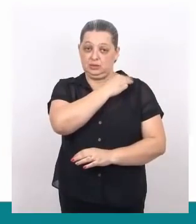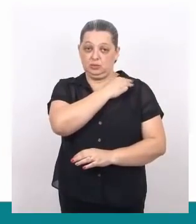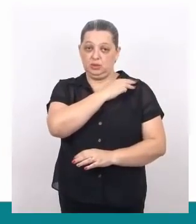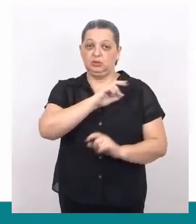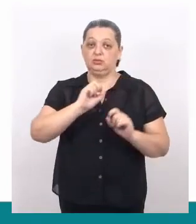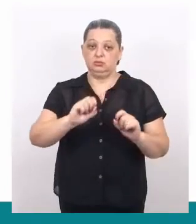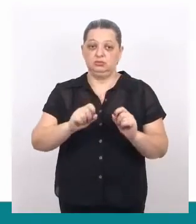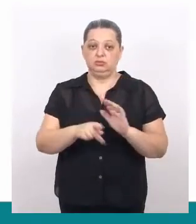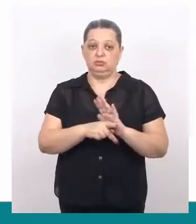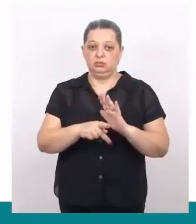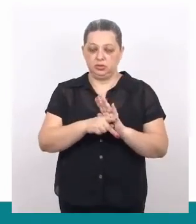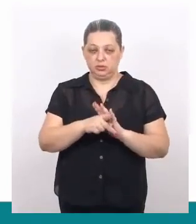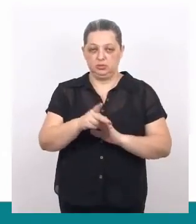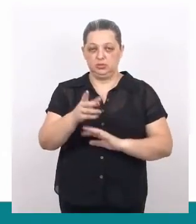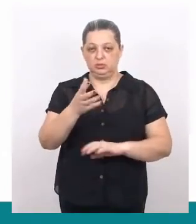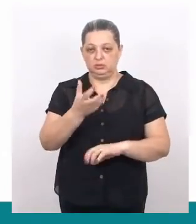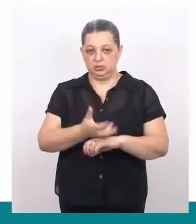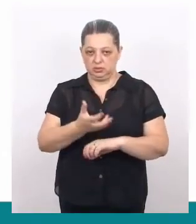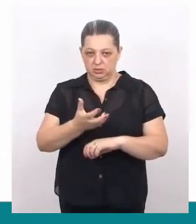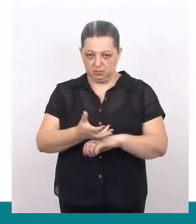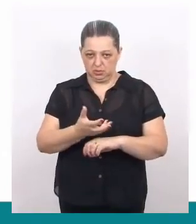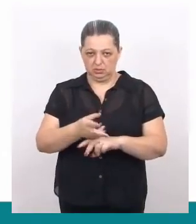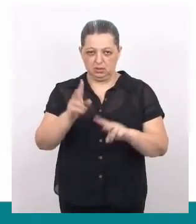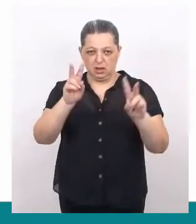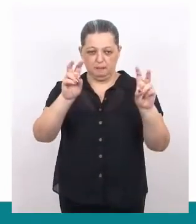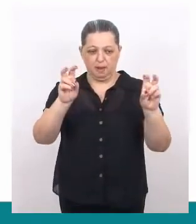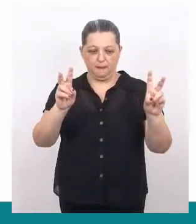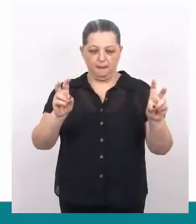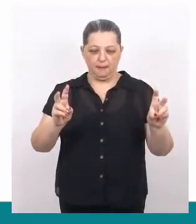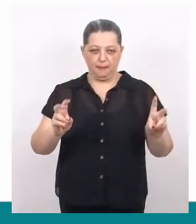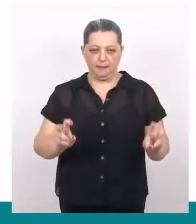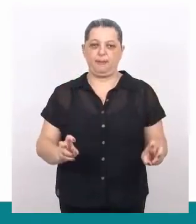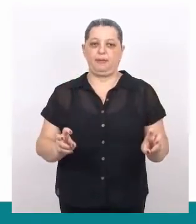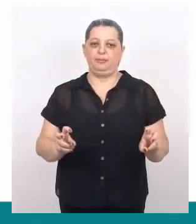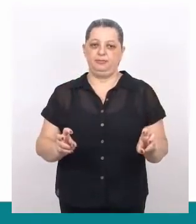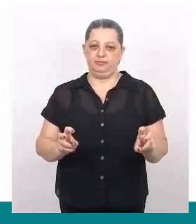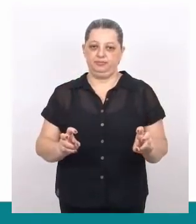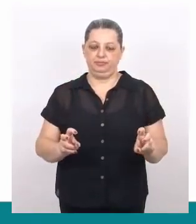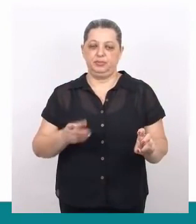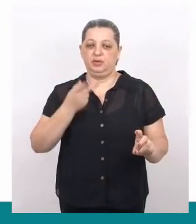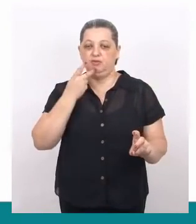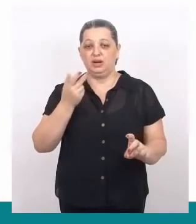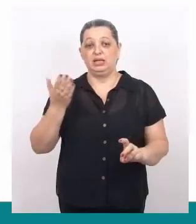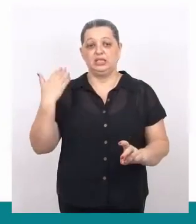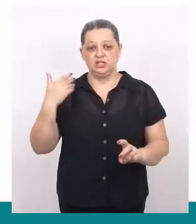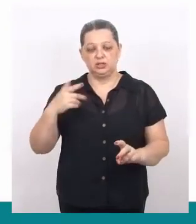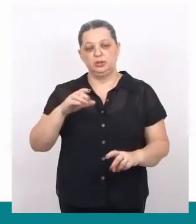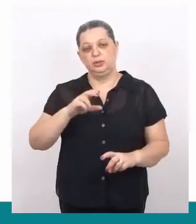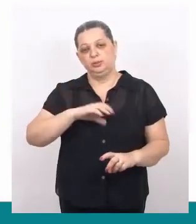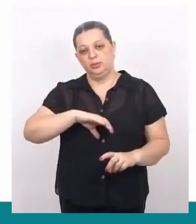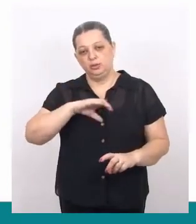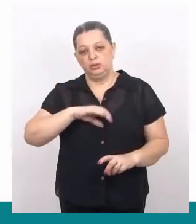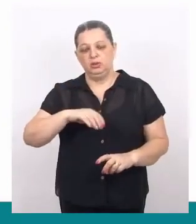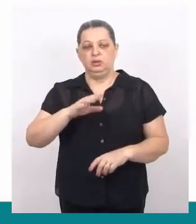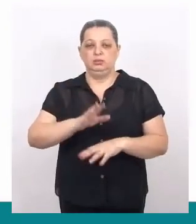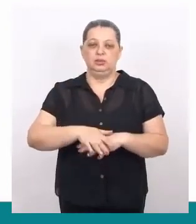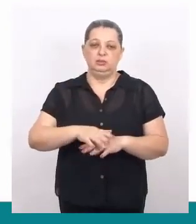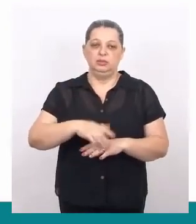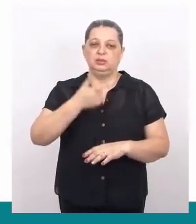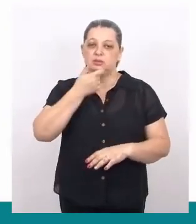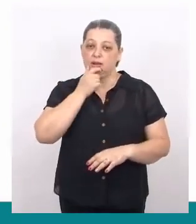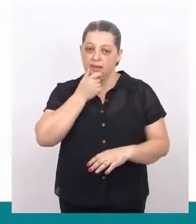daqueles componentes curriculares, abre aspas, tá? Muitas aspas aqui, antigos. Língua portuguesa, matemática, língua